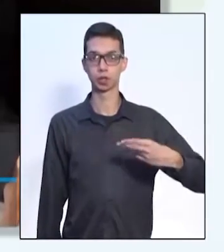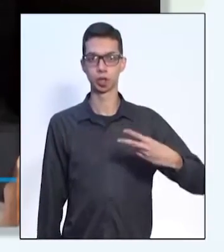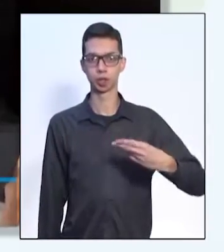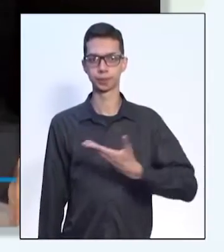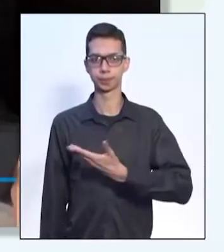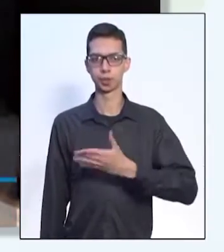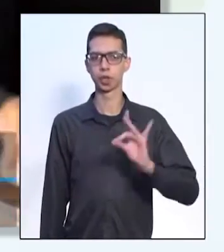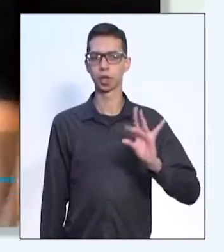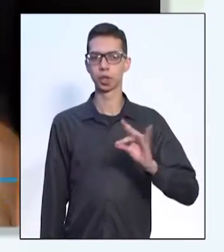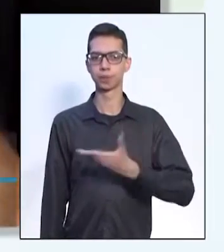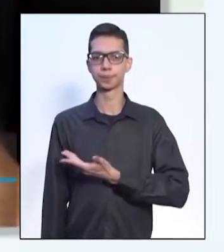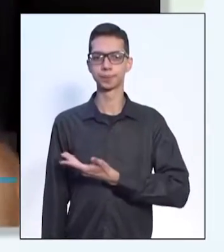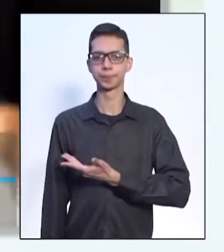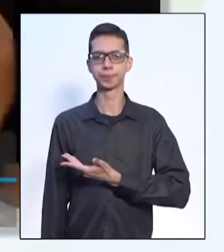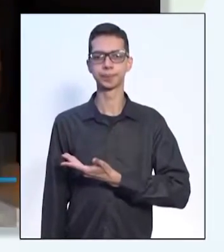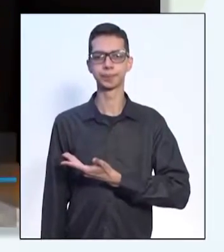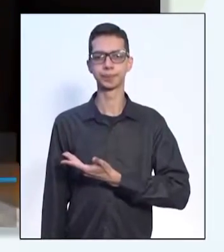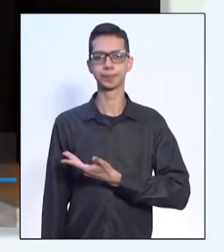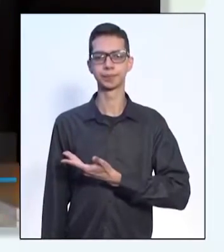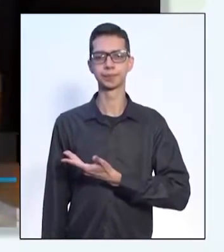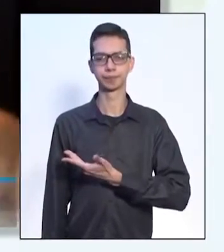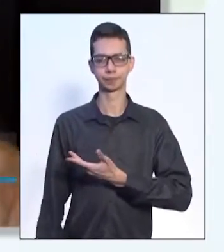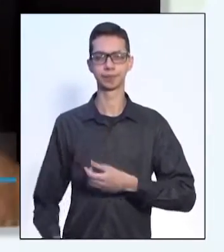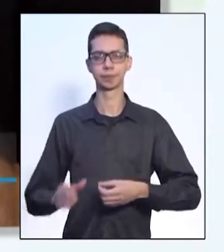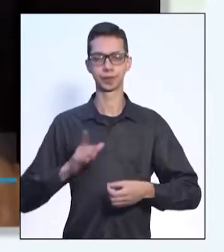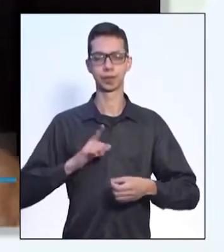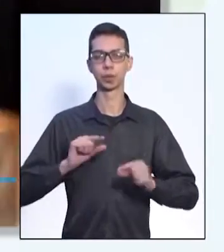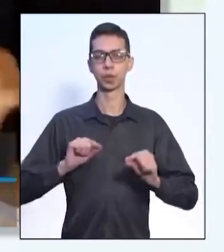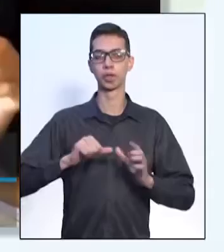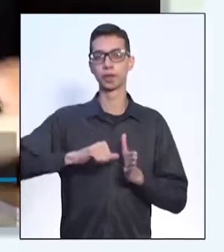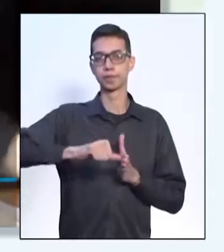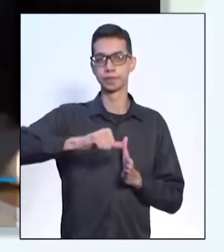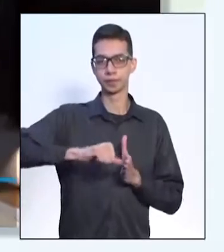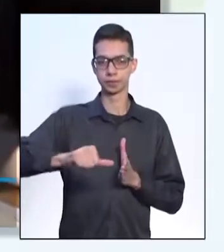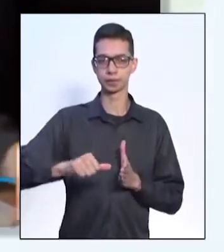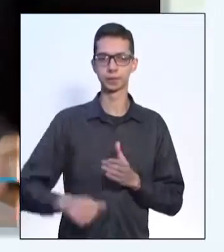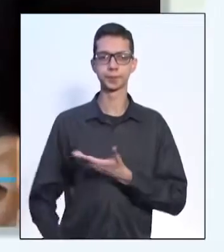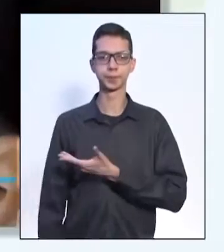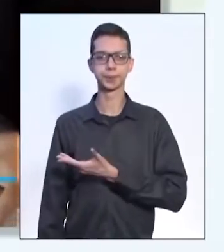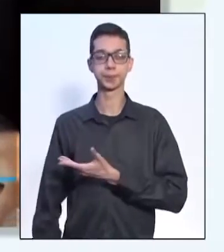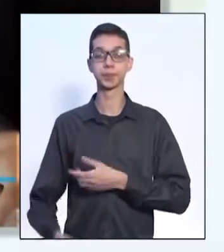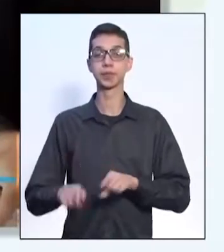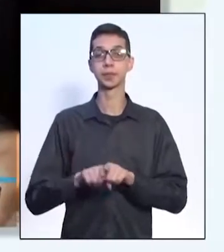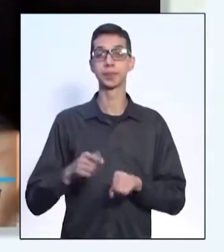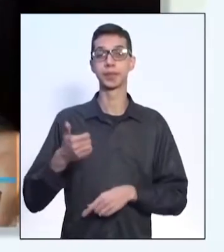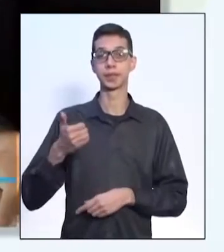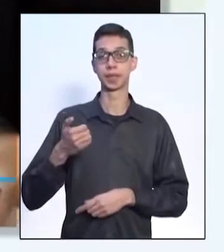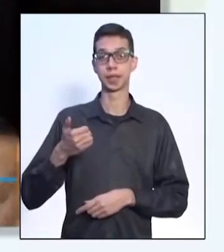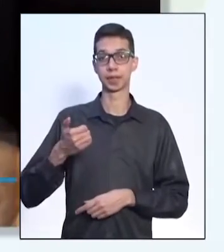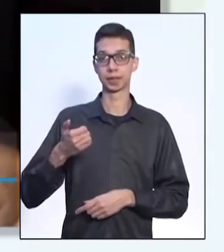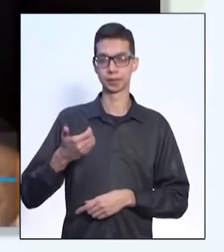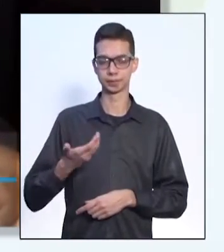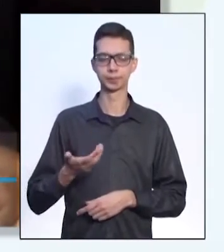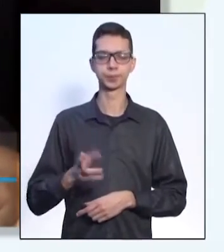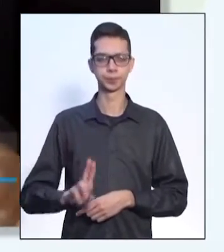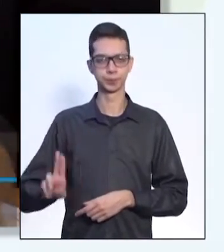cola, fitas adesivas, também uma caneta esferográfica preta,